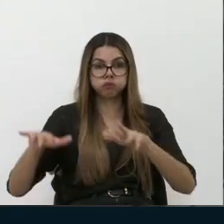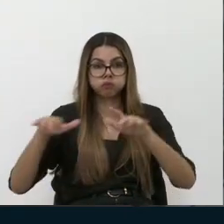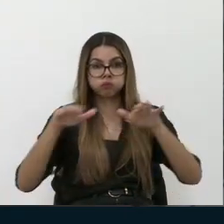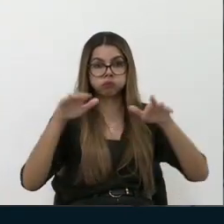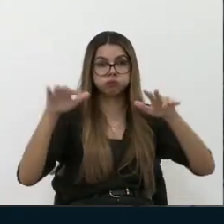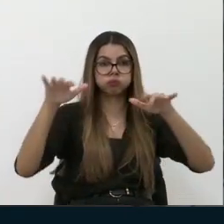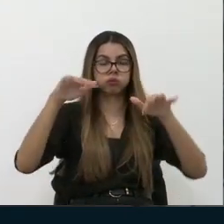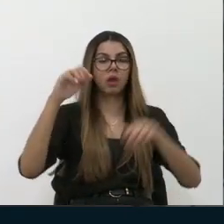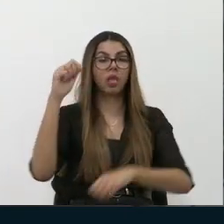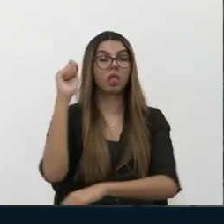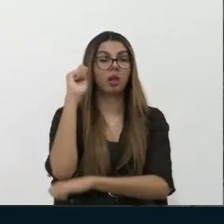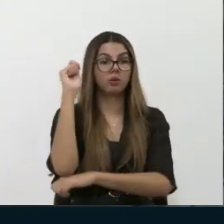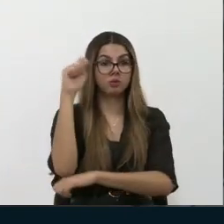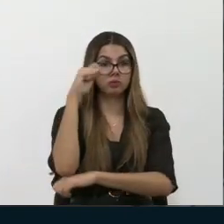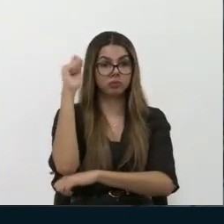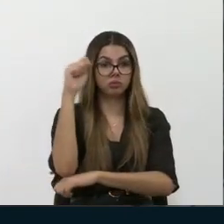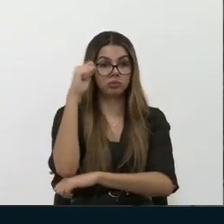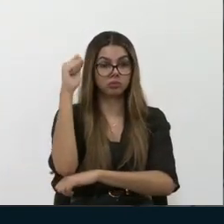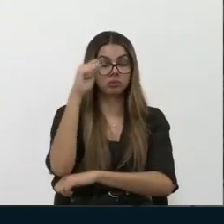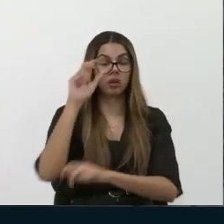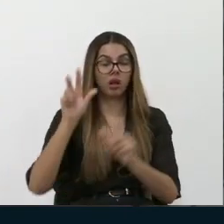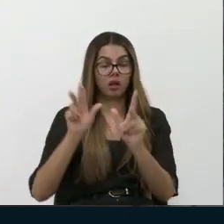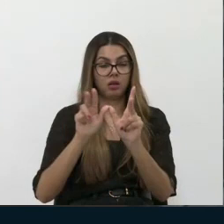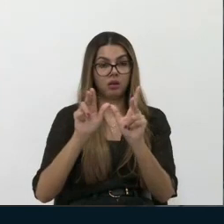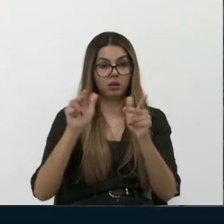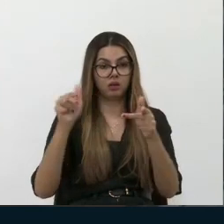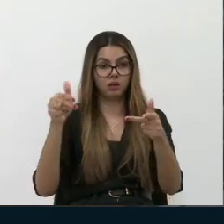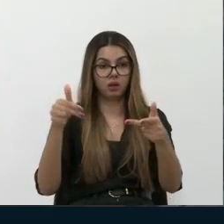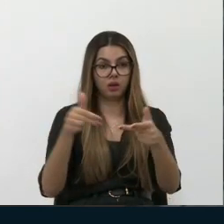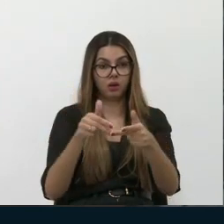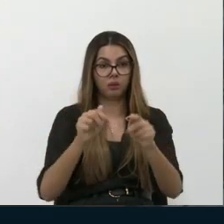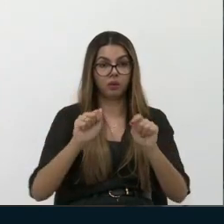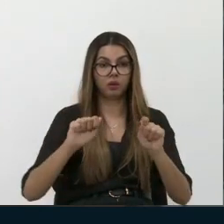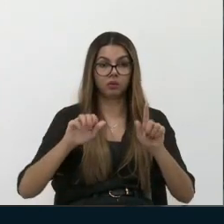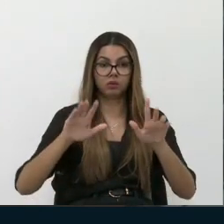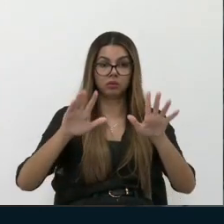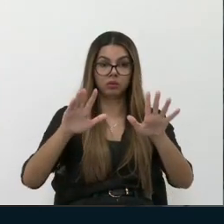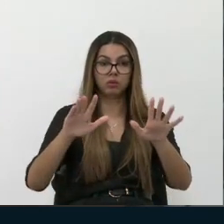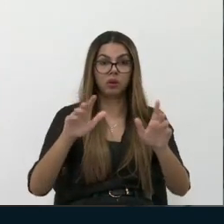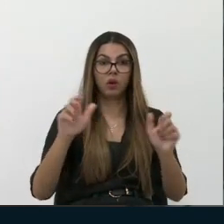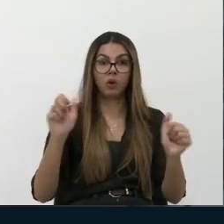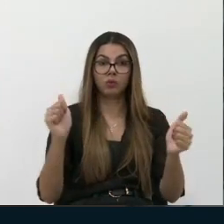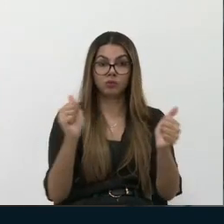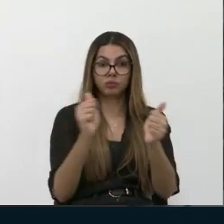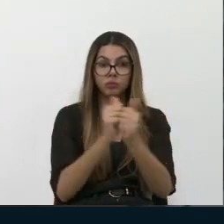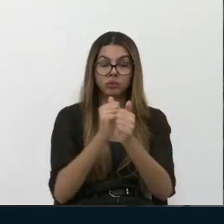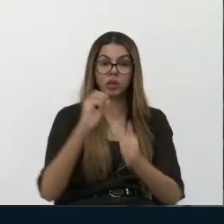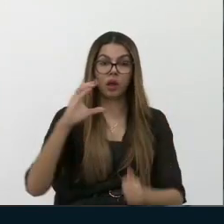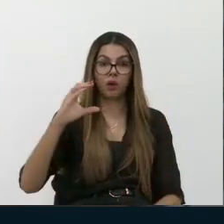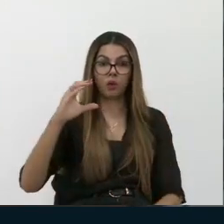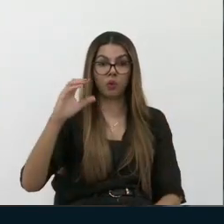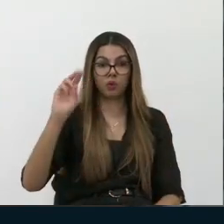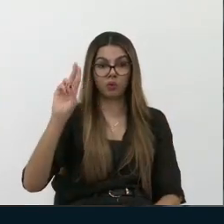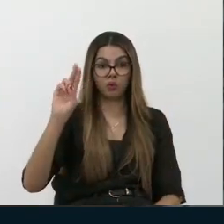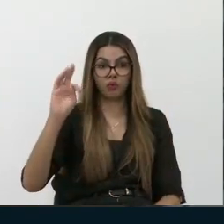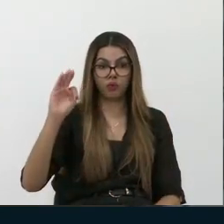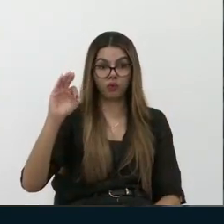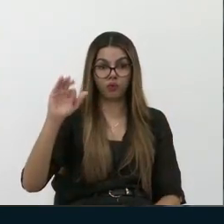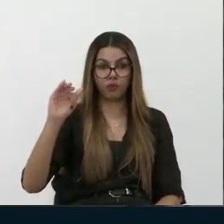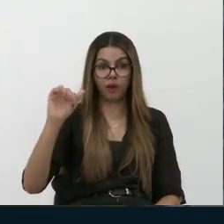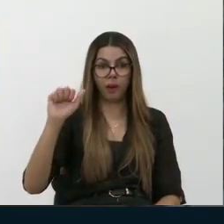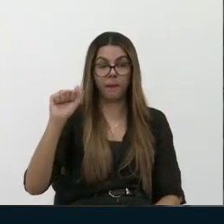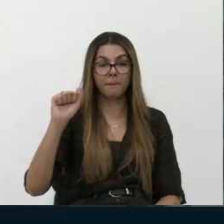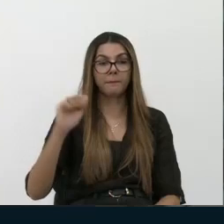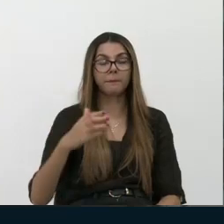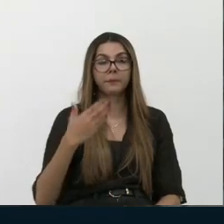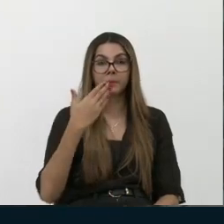Sul. A Câmara Municipal de Guarulhos, em parceria com a Central Única das Favelas, está realizando uma